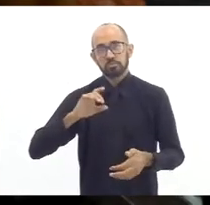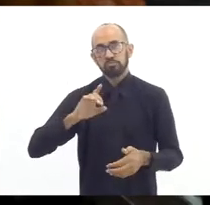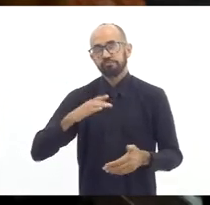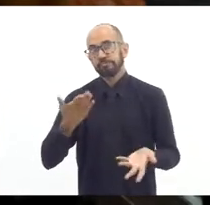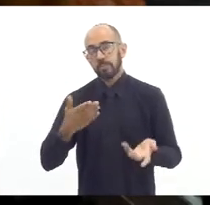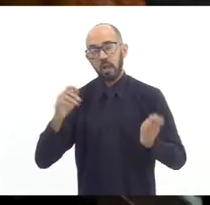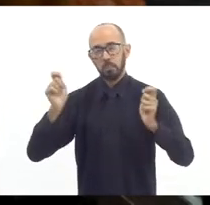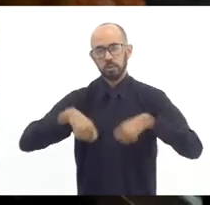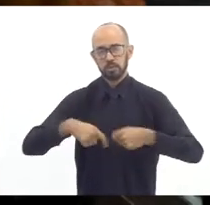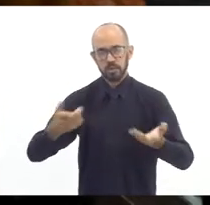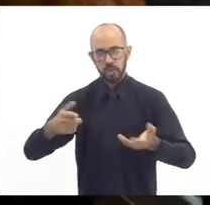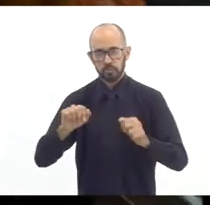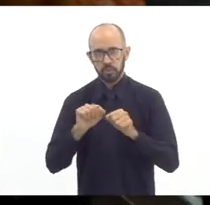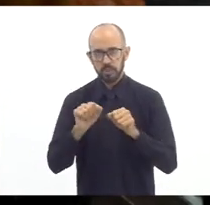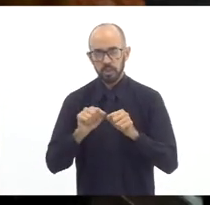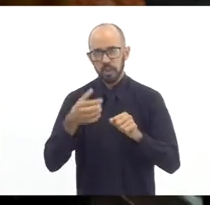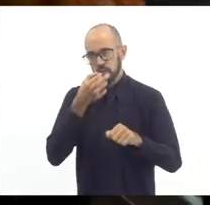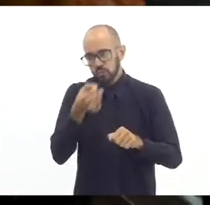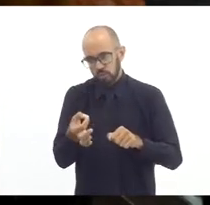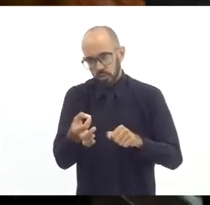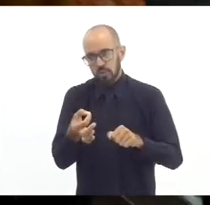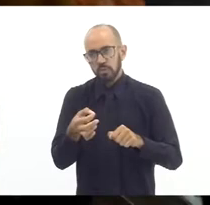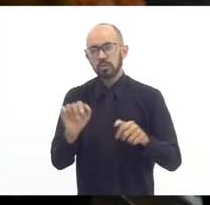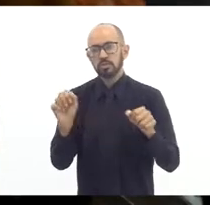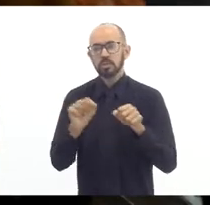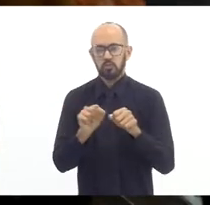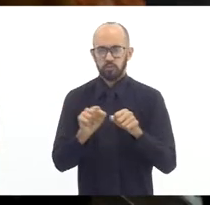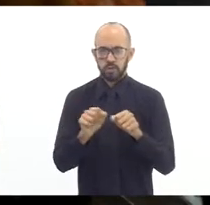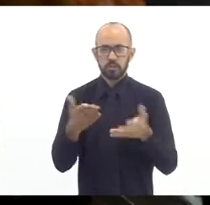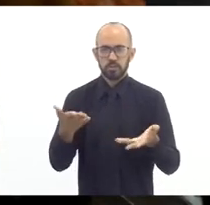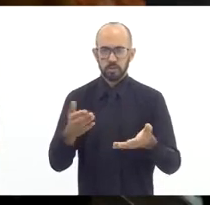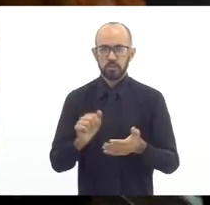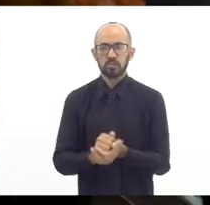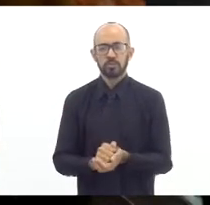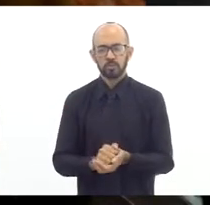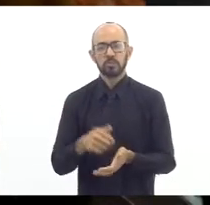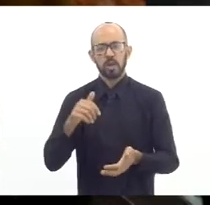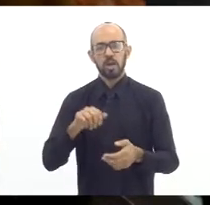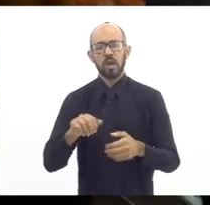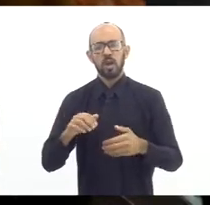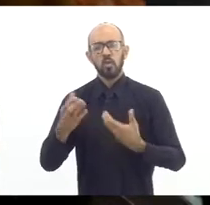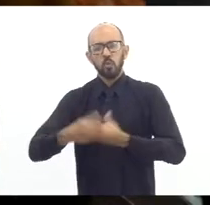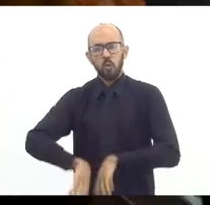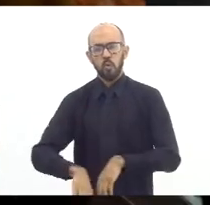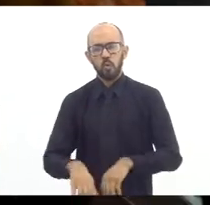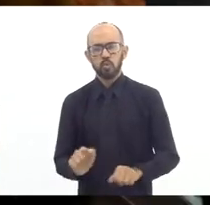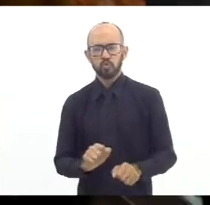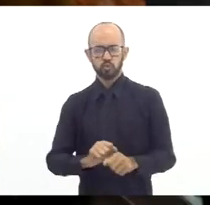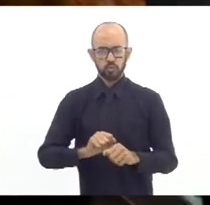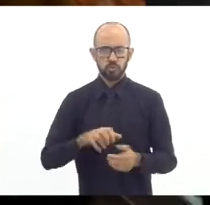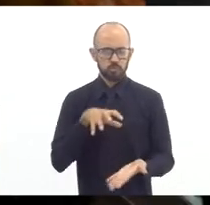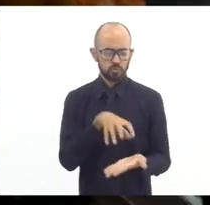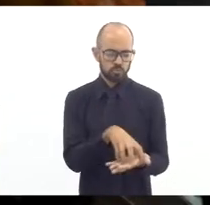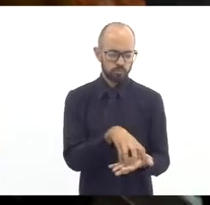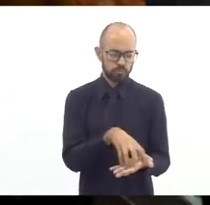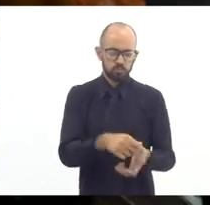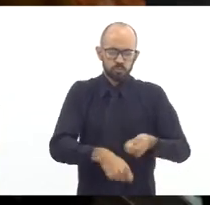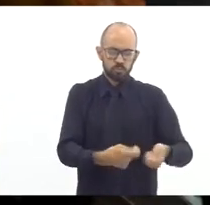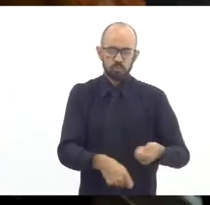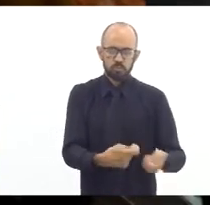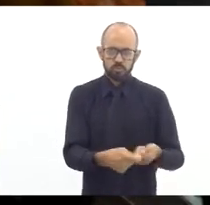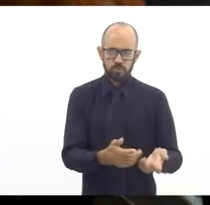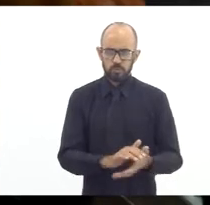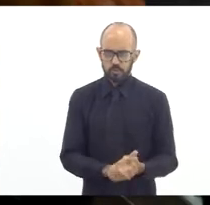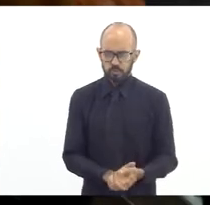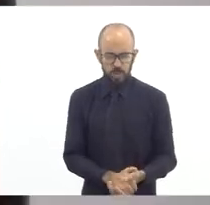essa possibilidade, é que fosse sugerido, determinado ou sugerido, a realização de concurso pela agência para a agência reguladora. Eu